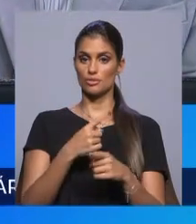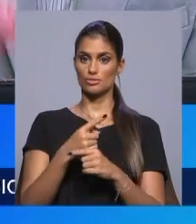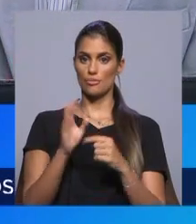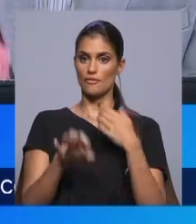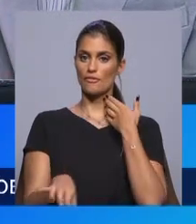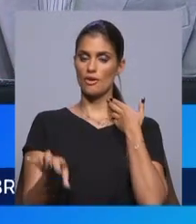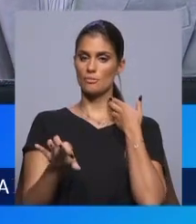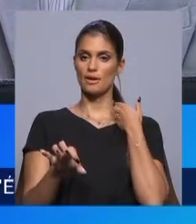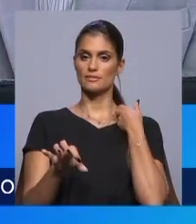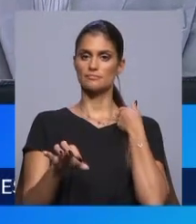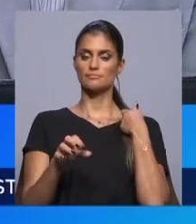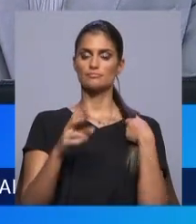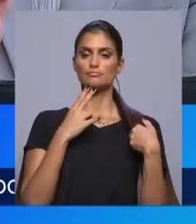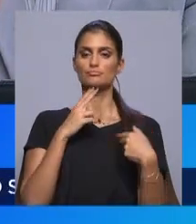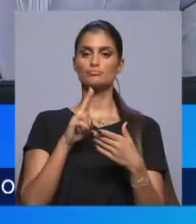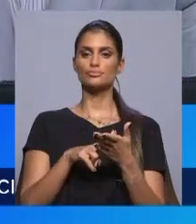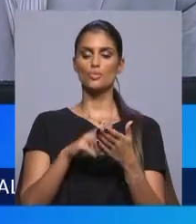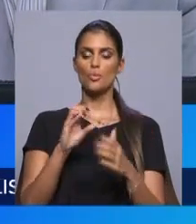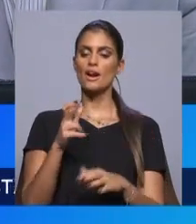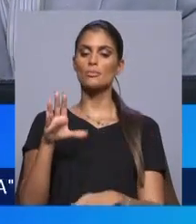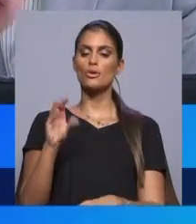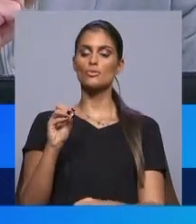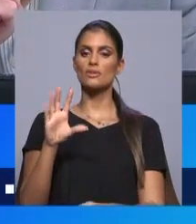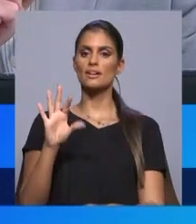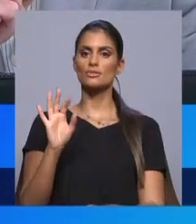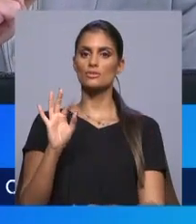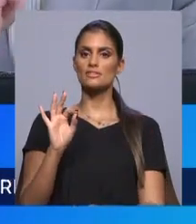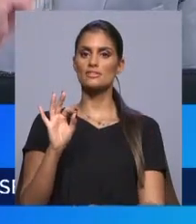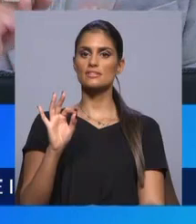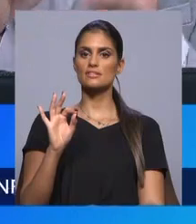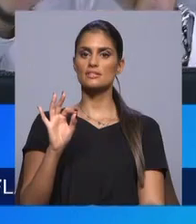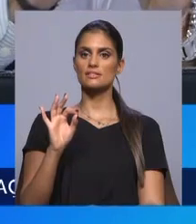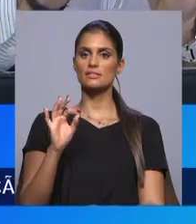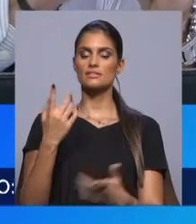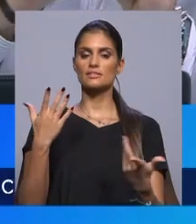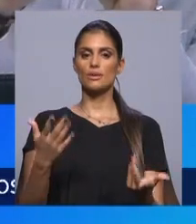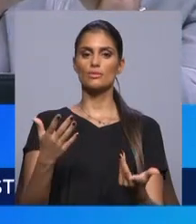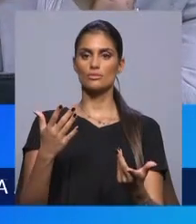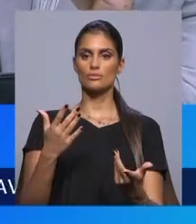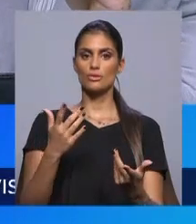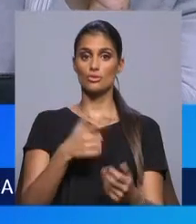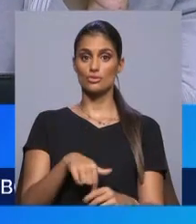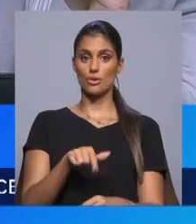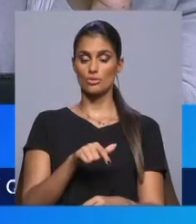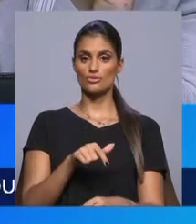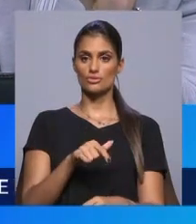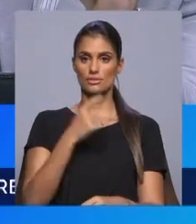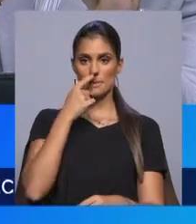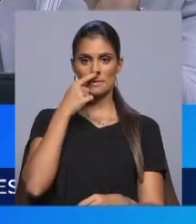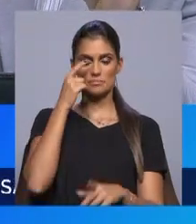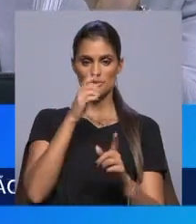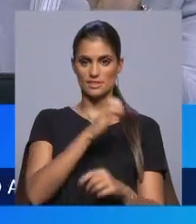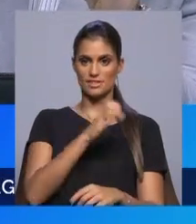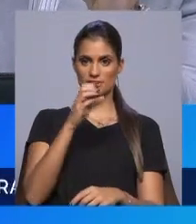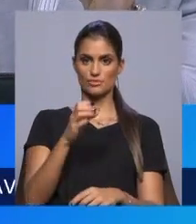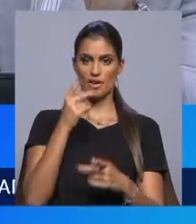muito fiel, esse carbono 14? Nos anéis das árvores. E, portanto, quando os astrónomos cientistas